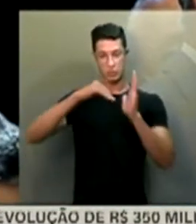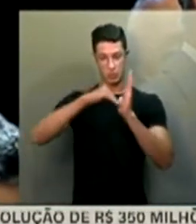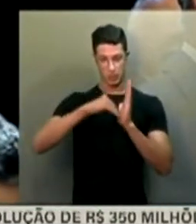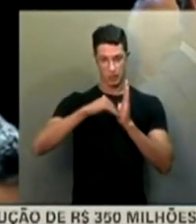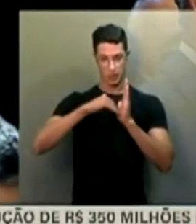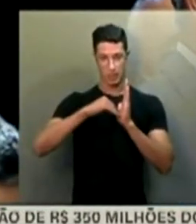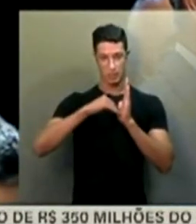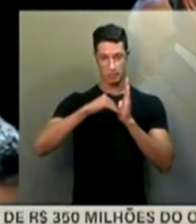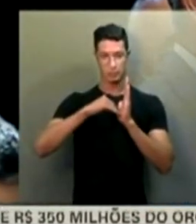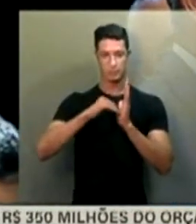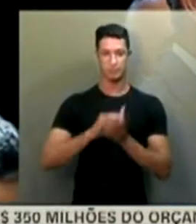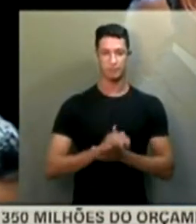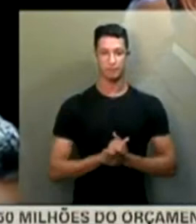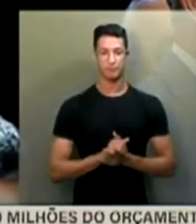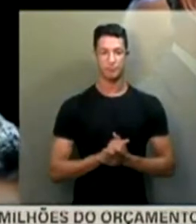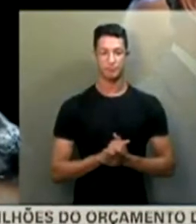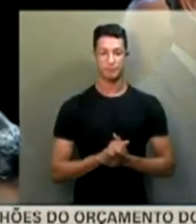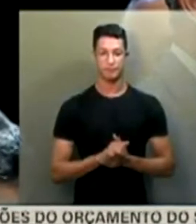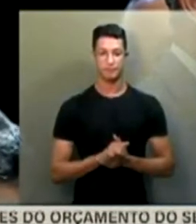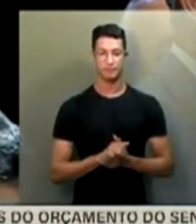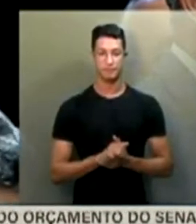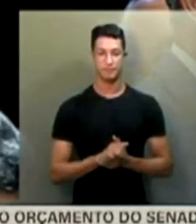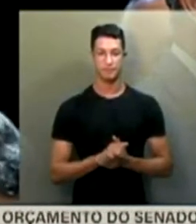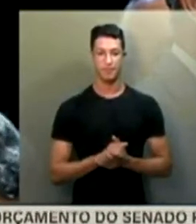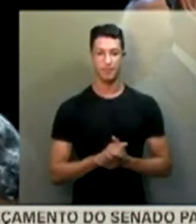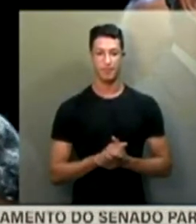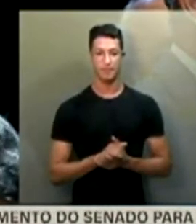do Senado Federal.